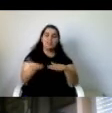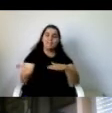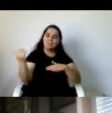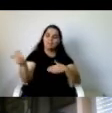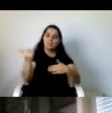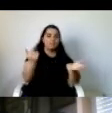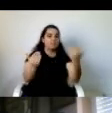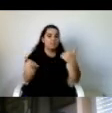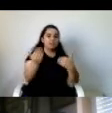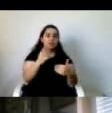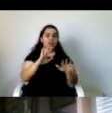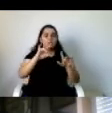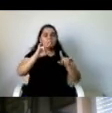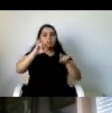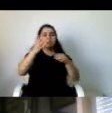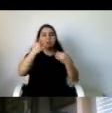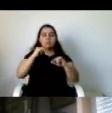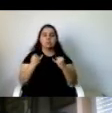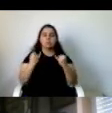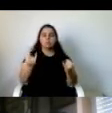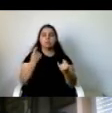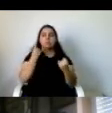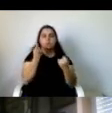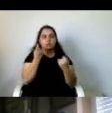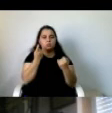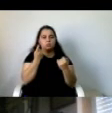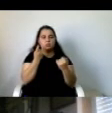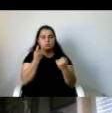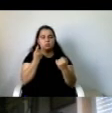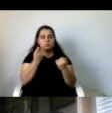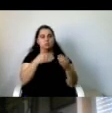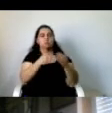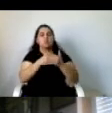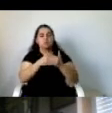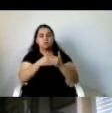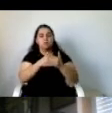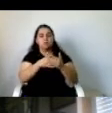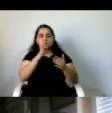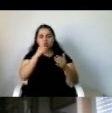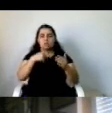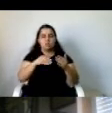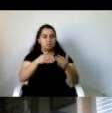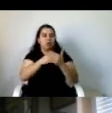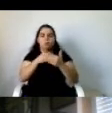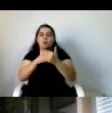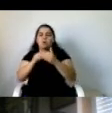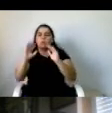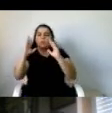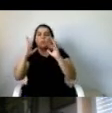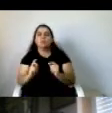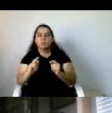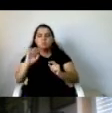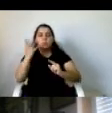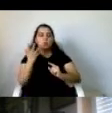mas depois começa a pensar na quantidade de barreiras que terá que ultrapassar se for sair com os amigos. E como ele